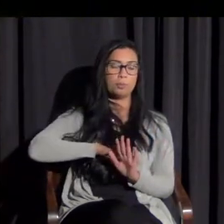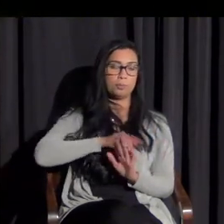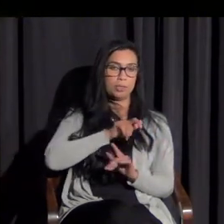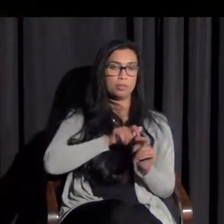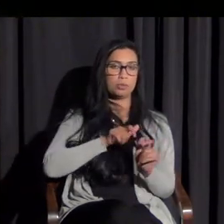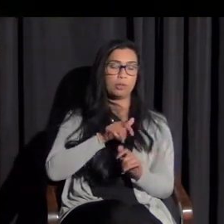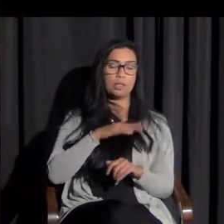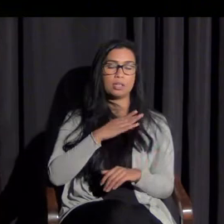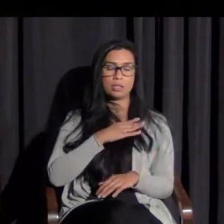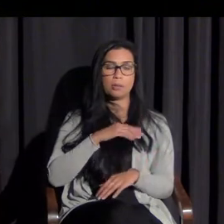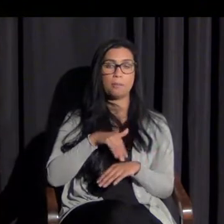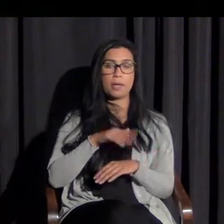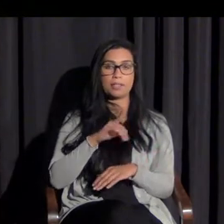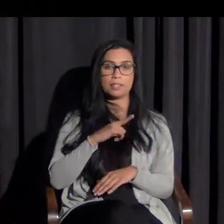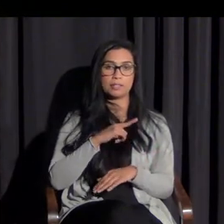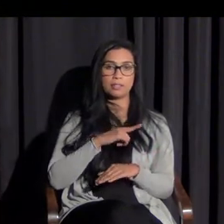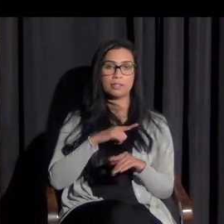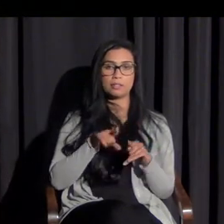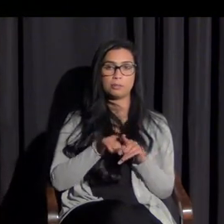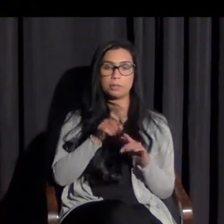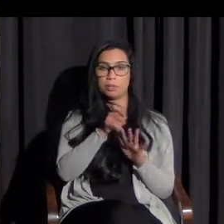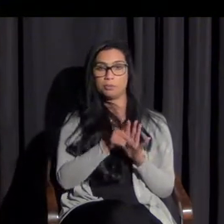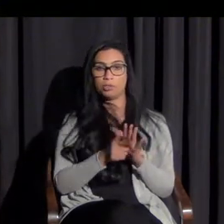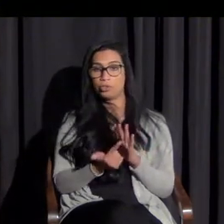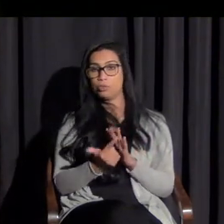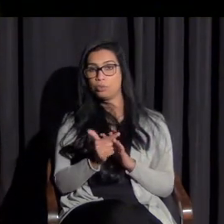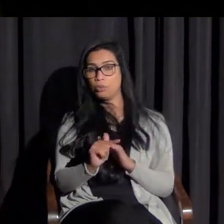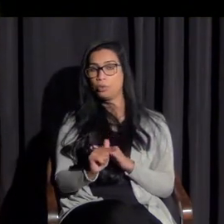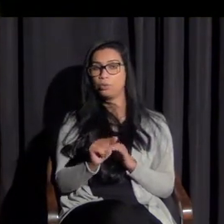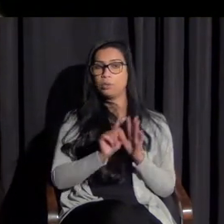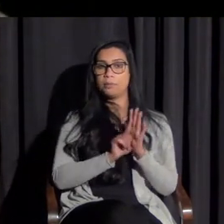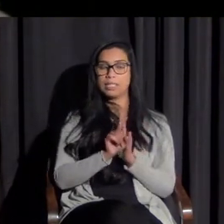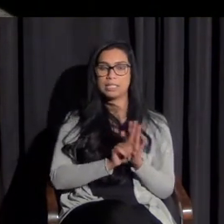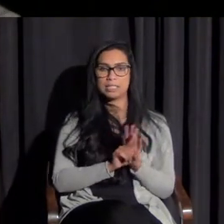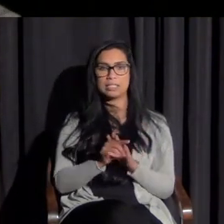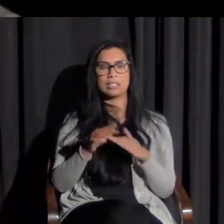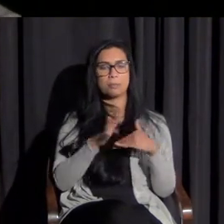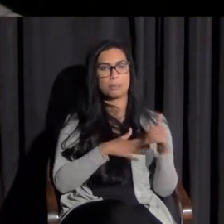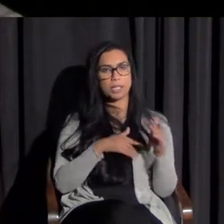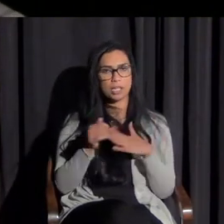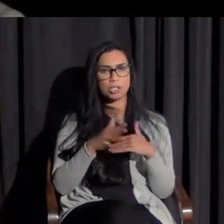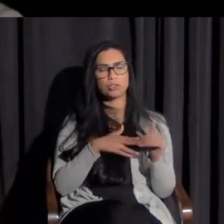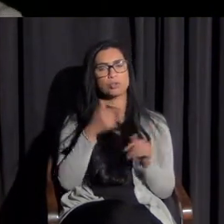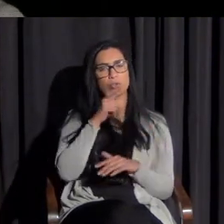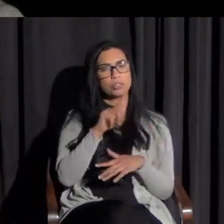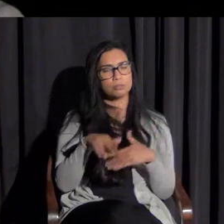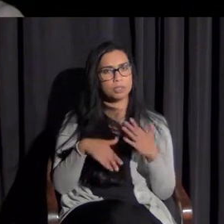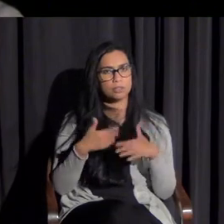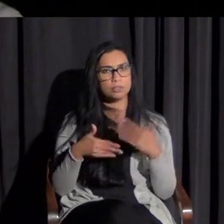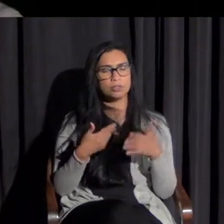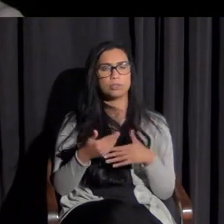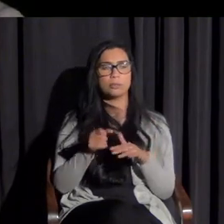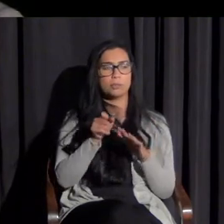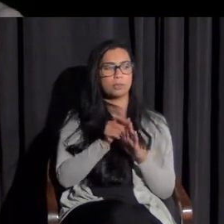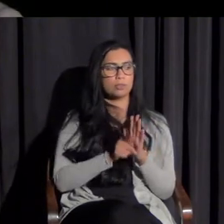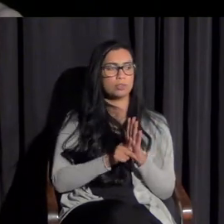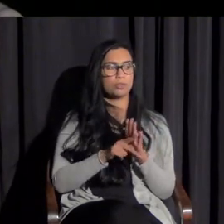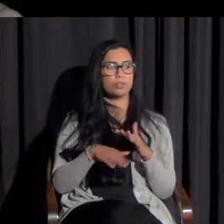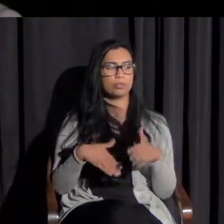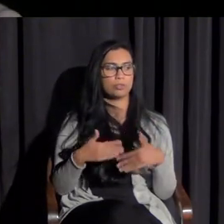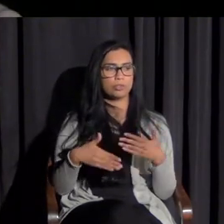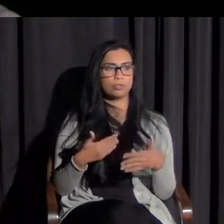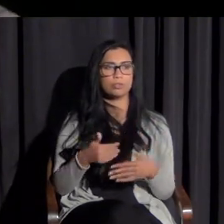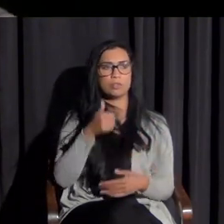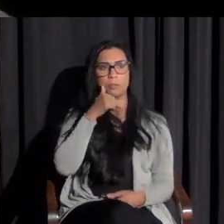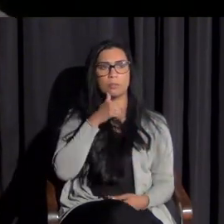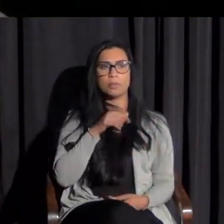tem projetos também, tem pesquisas e tem práticas que foram desenvolvidas por professores e